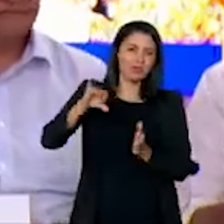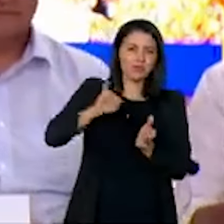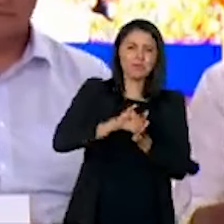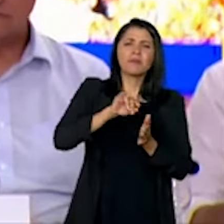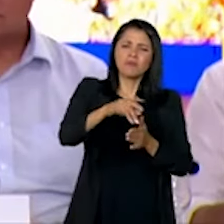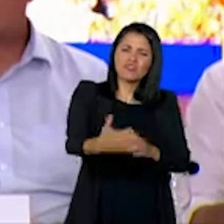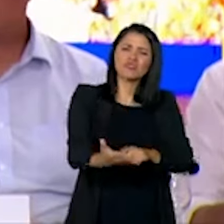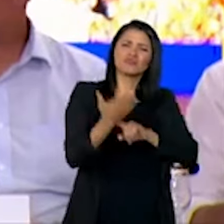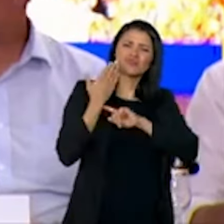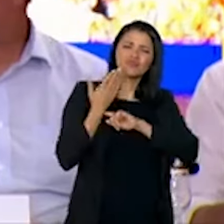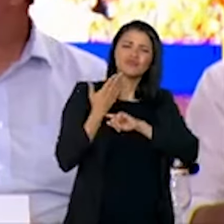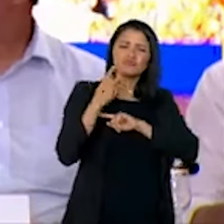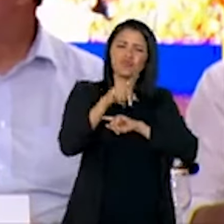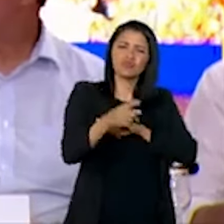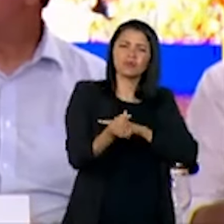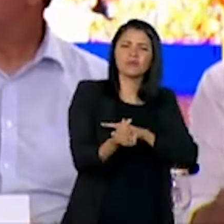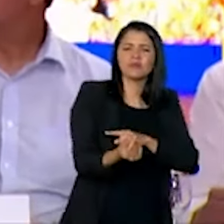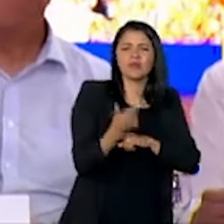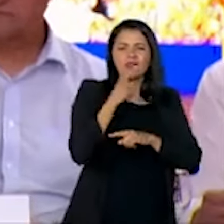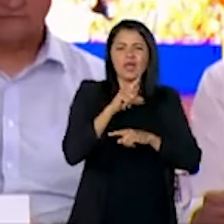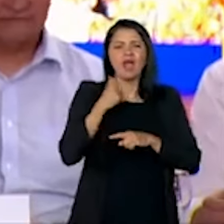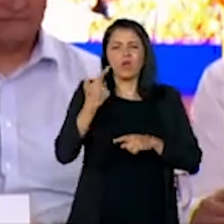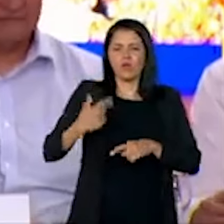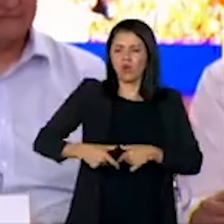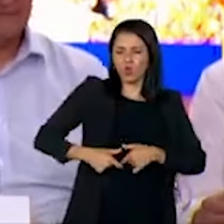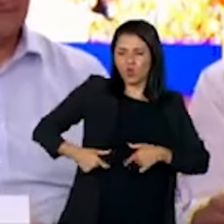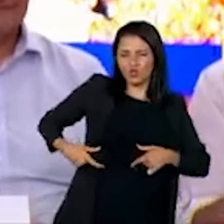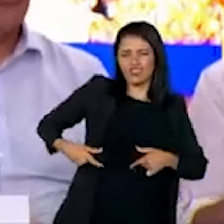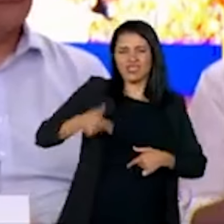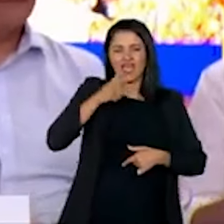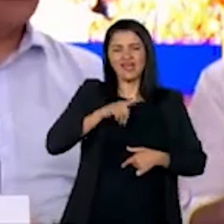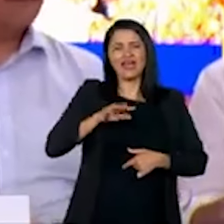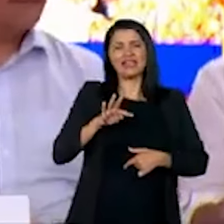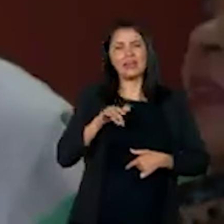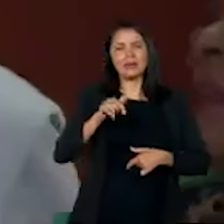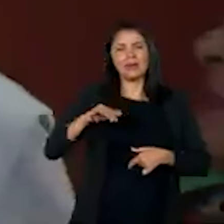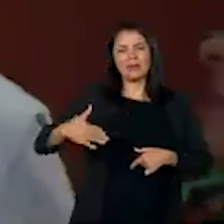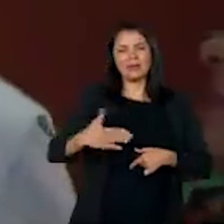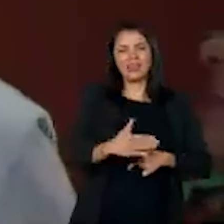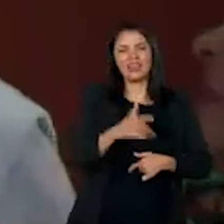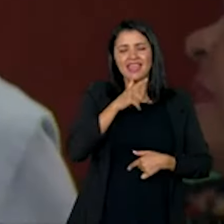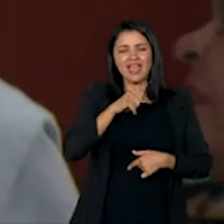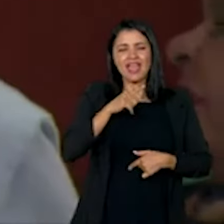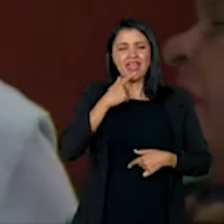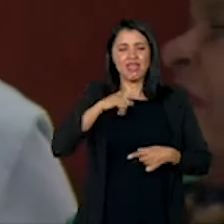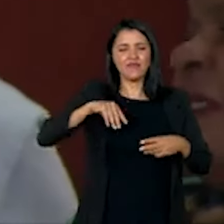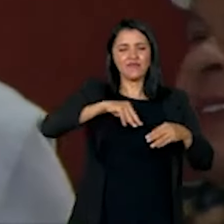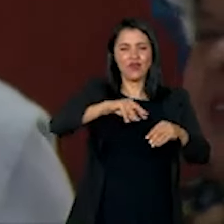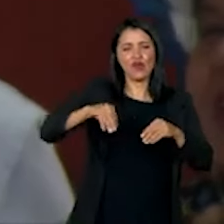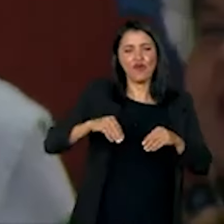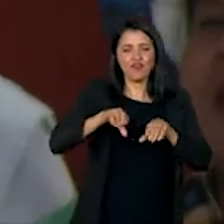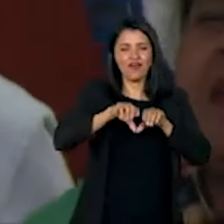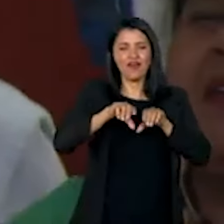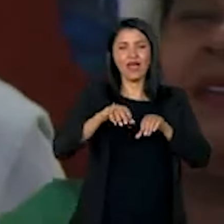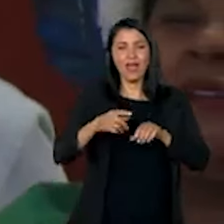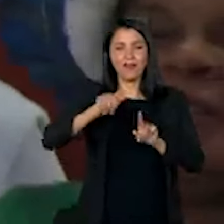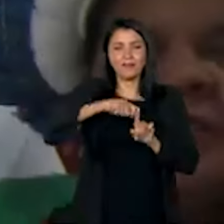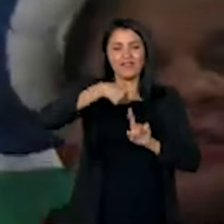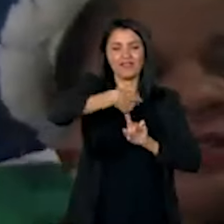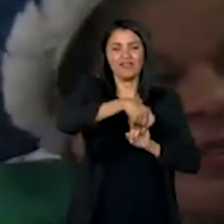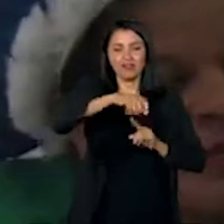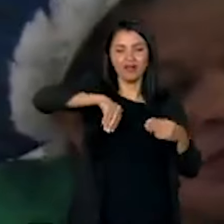ajuda um pouquinho, me dá uma costelinha de tambaqui com uma farofa de banana. E o Aziz